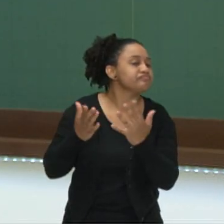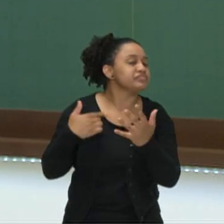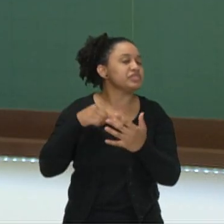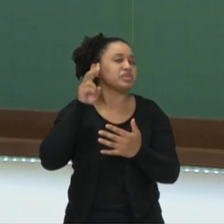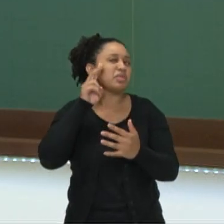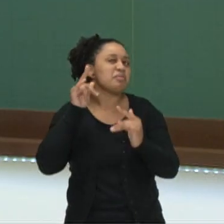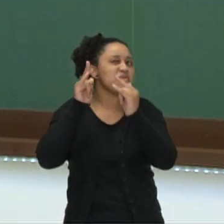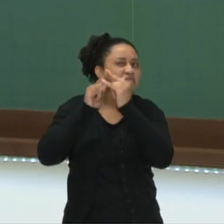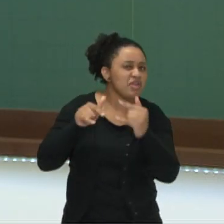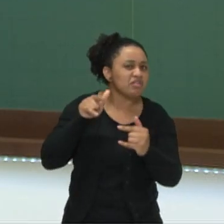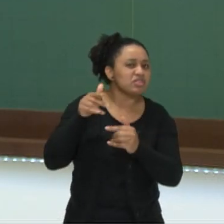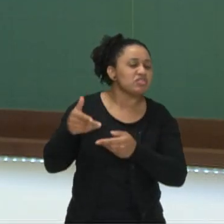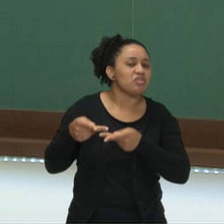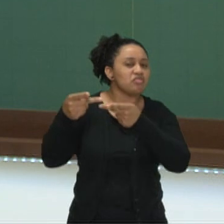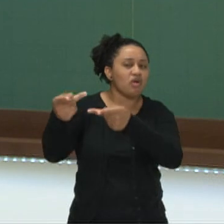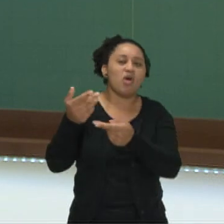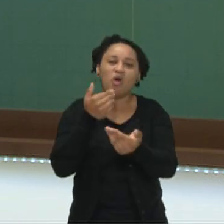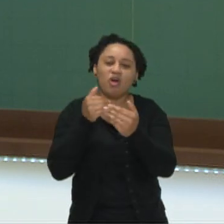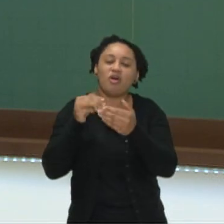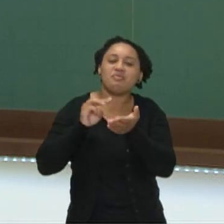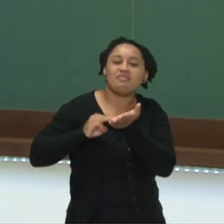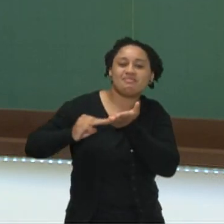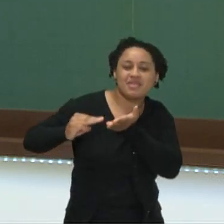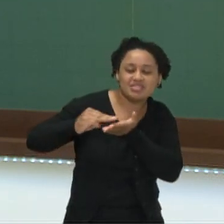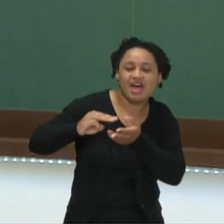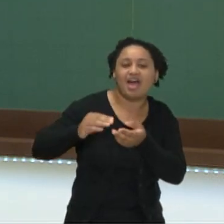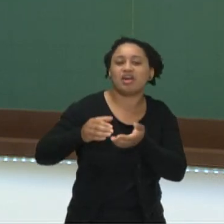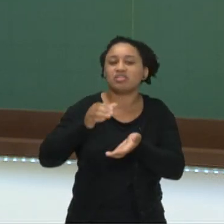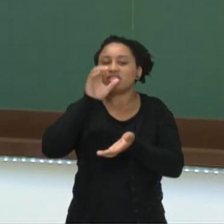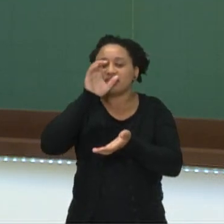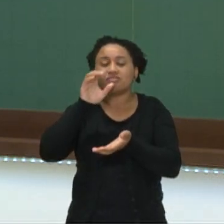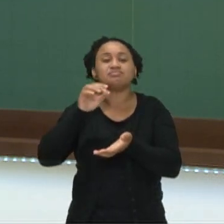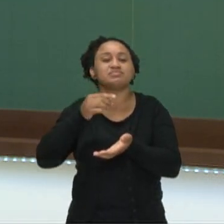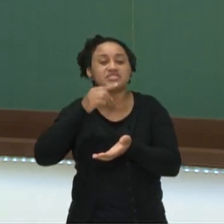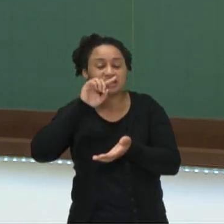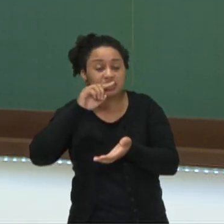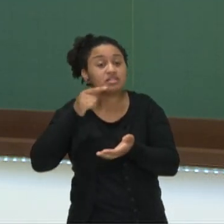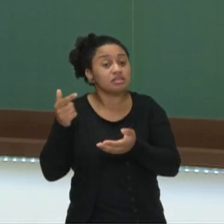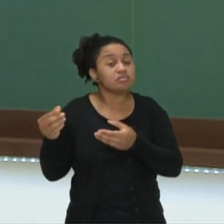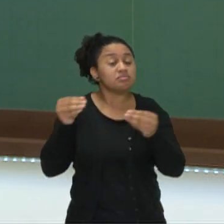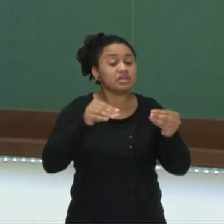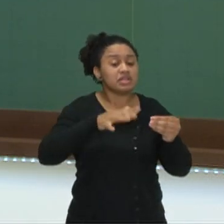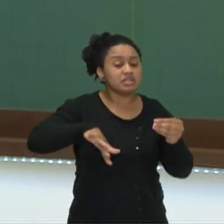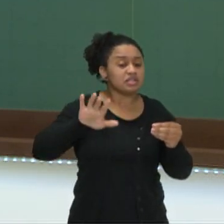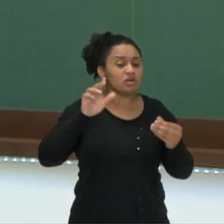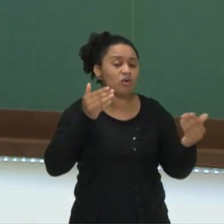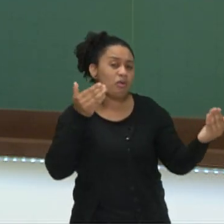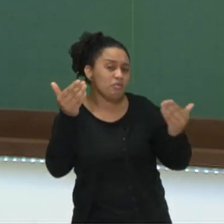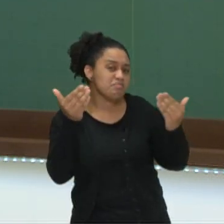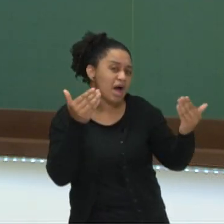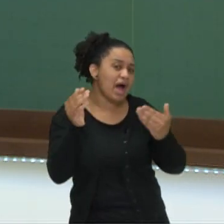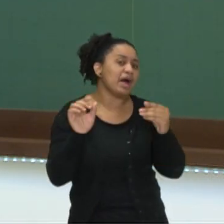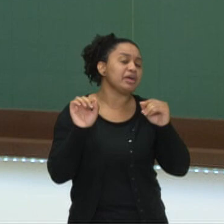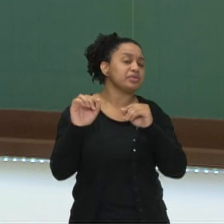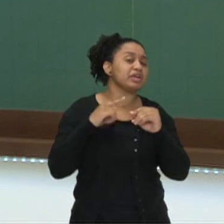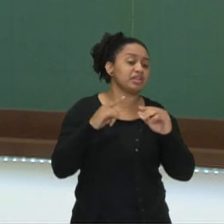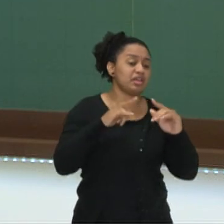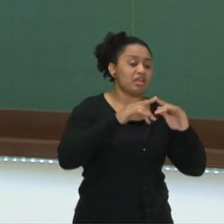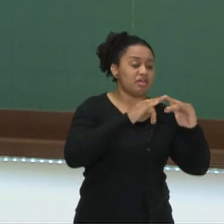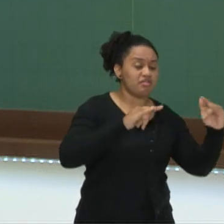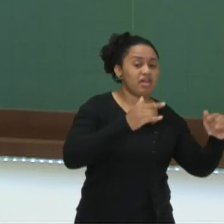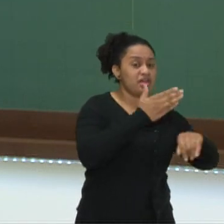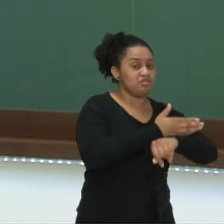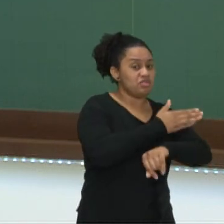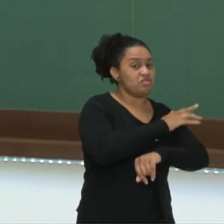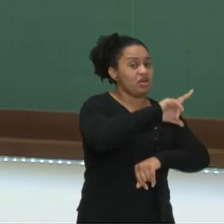aí de uma feira que você já foi, comer um pastel, um caldinho de cana, e traga aqui por esse contexto e vamos comparar os elementos principais. Lembrando